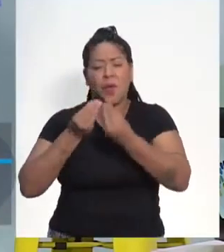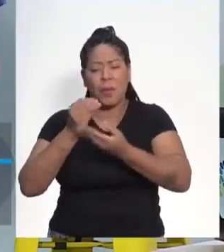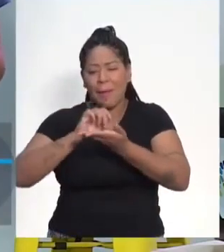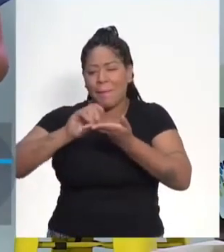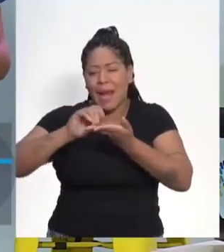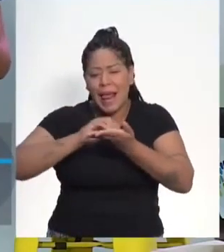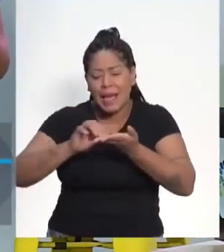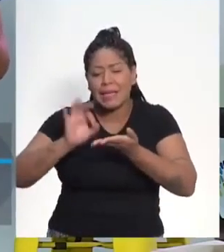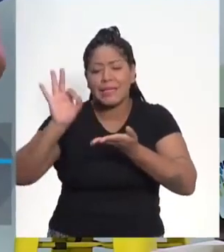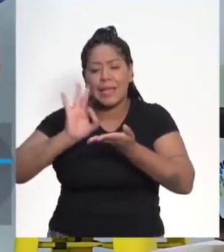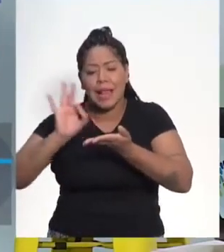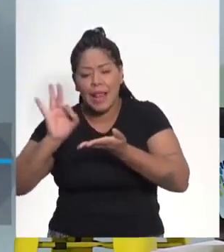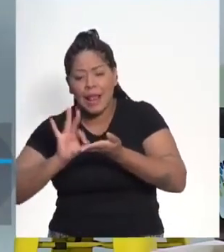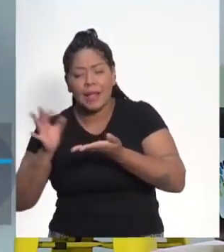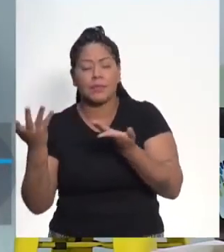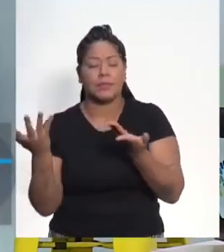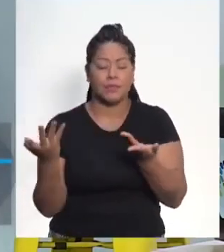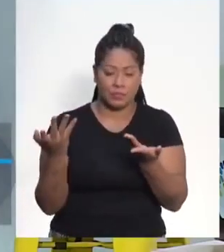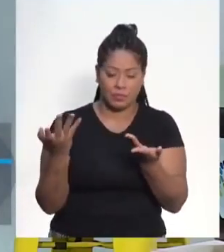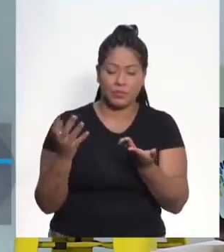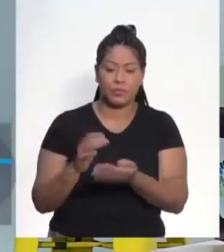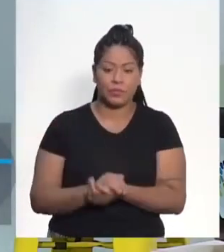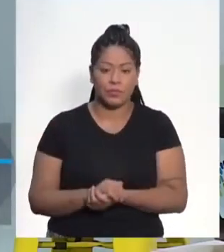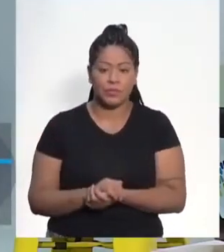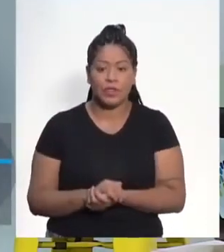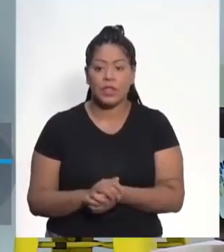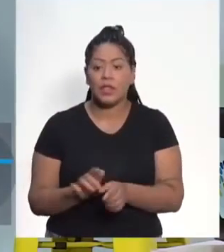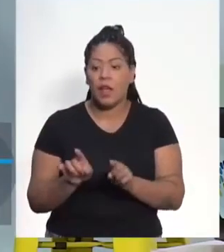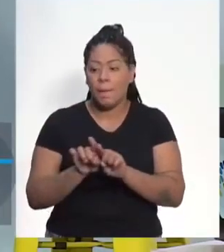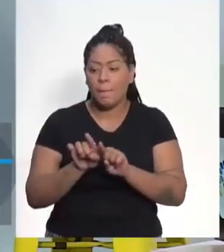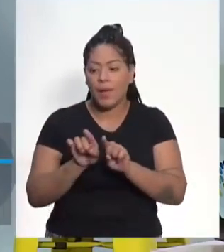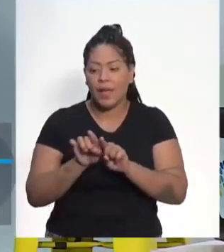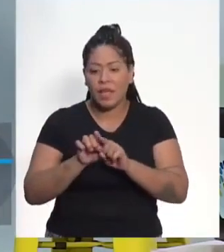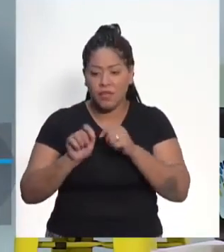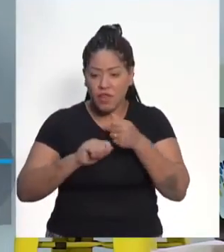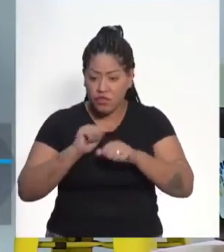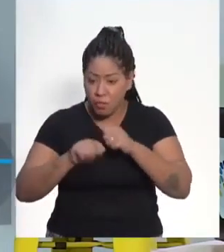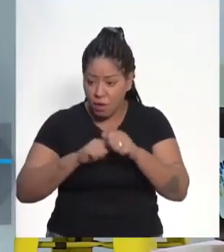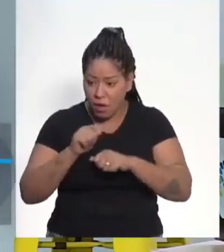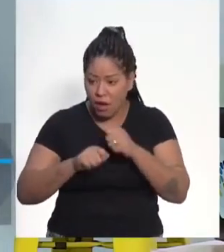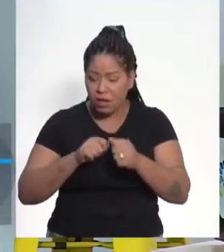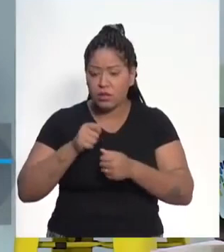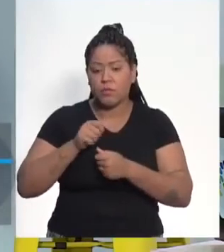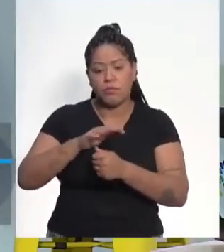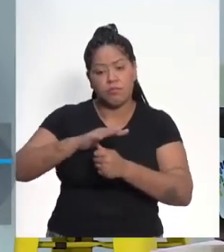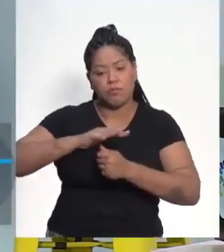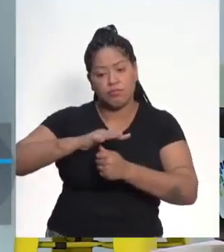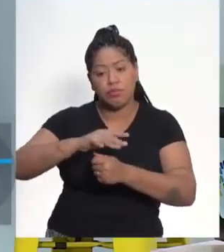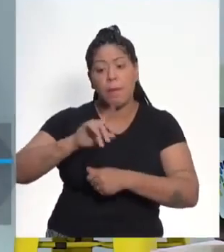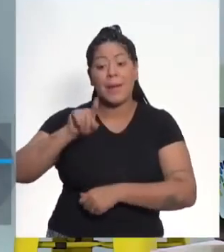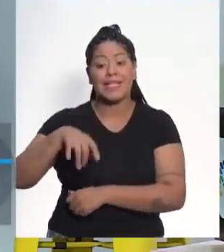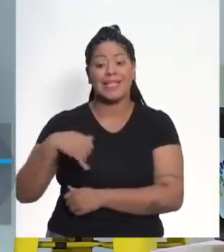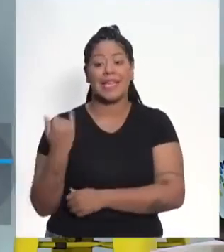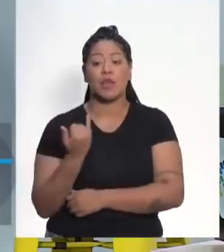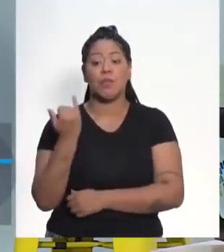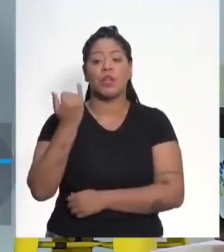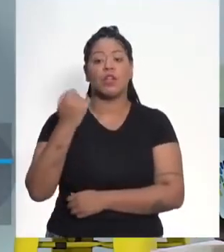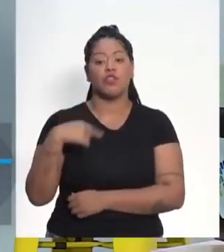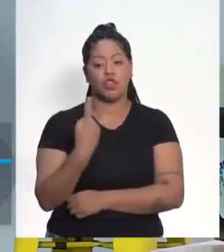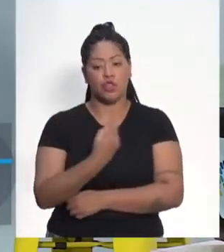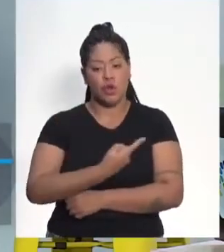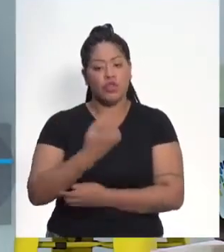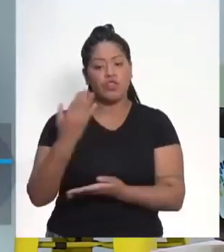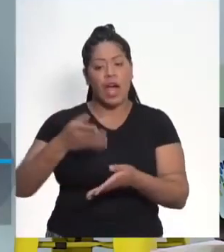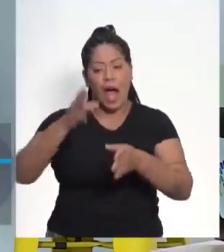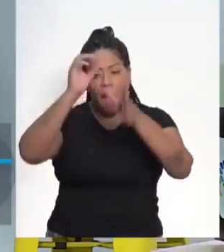cálculos de financiamentos, né, de investimentos, essa coisa toda, mas já é importante, aí tomando ciência, vai tomando conhecimento